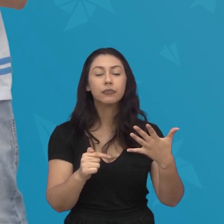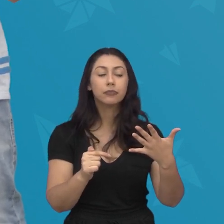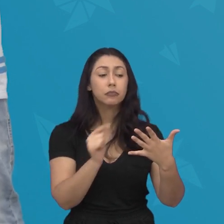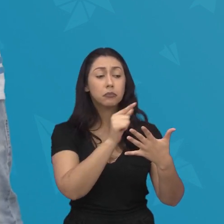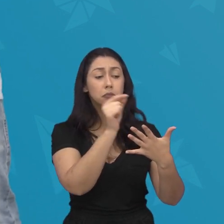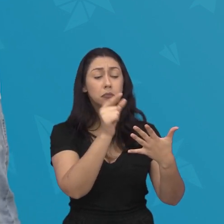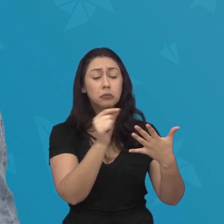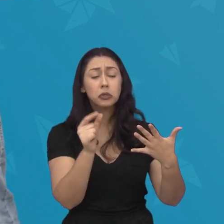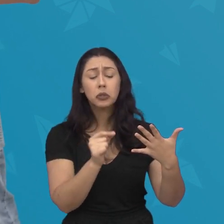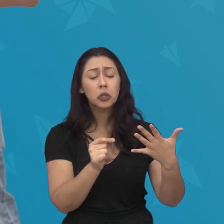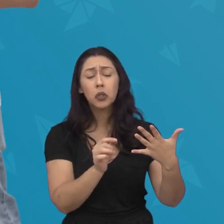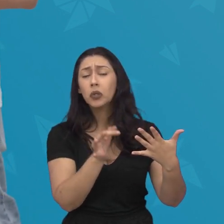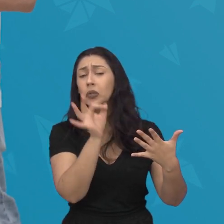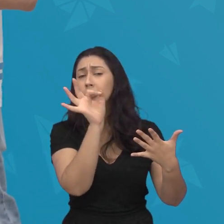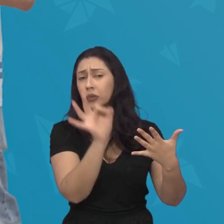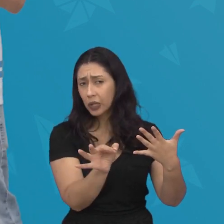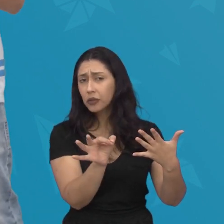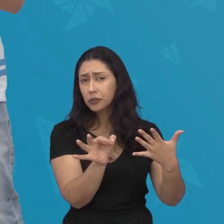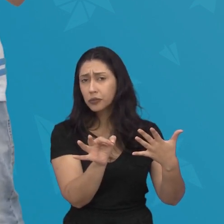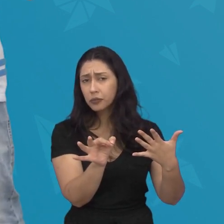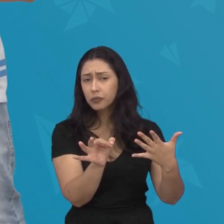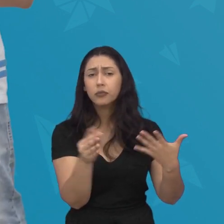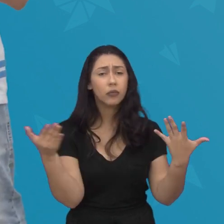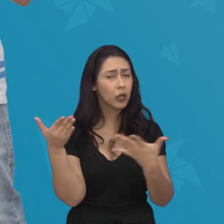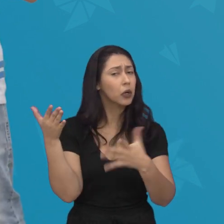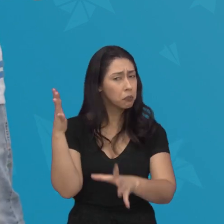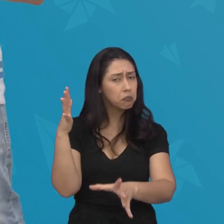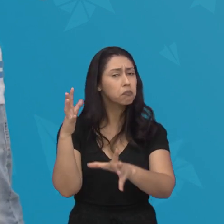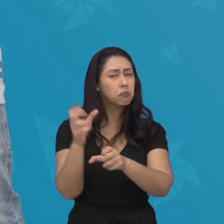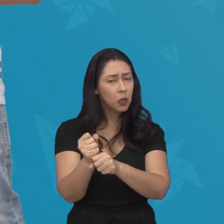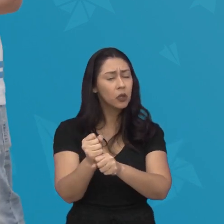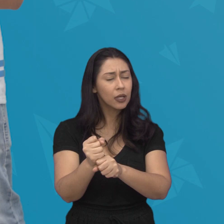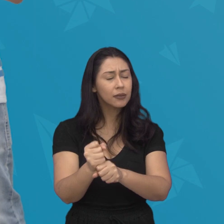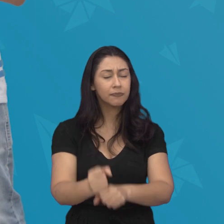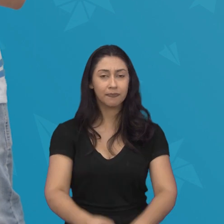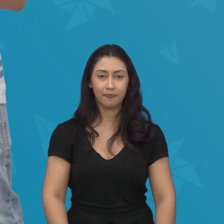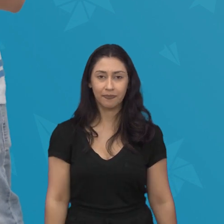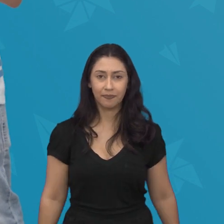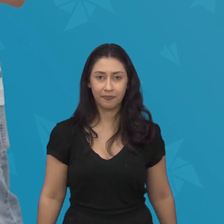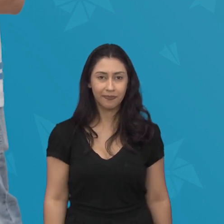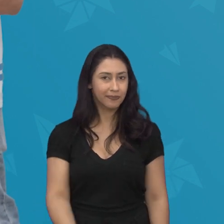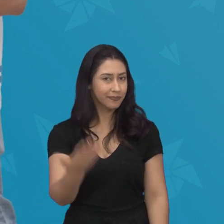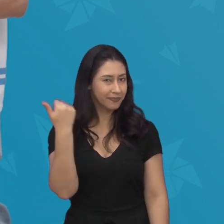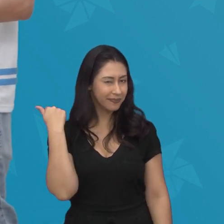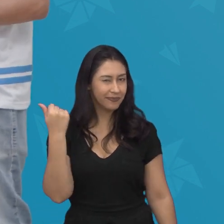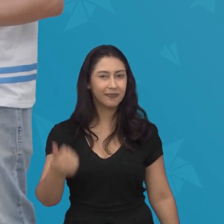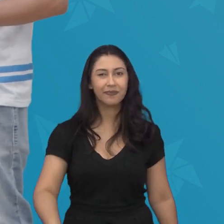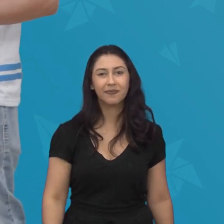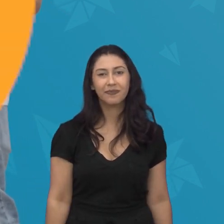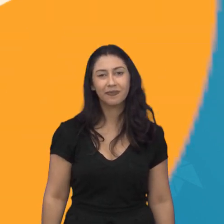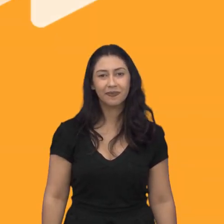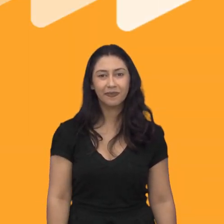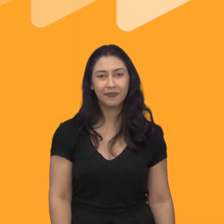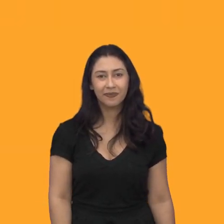elas agora para ver exatamente qual das alternativas está correta nesse exercício da primeira fase da FUVEST, tudo bem? Vem comigo aqui.